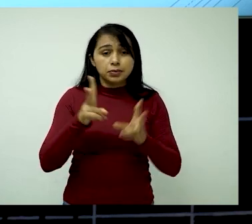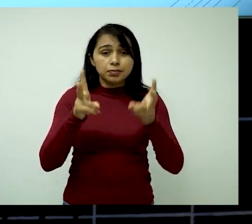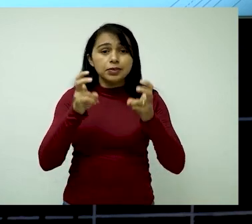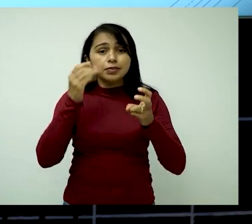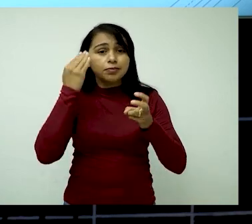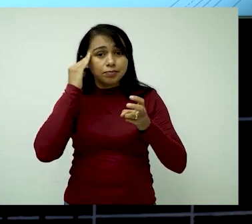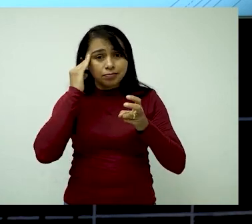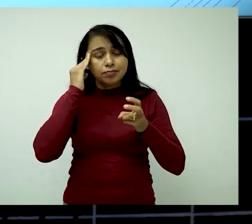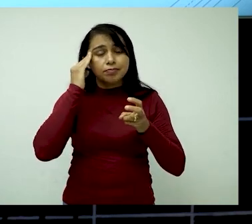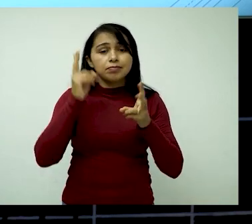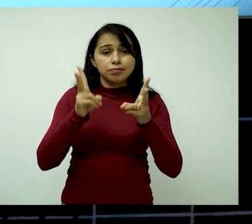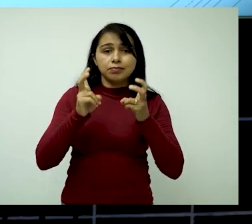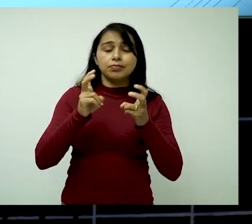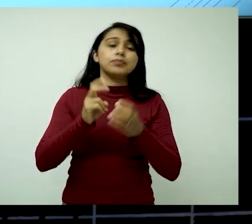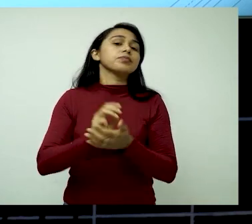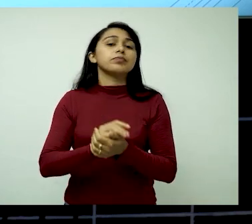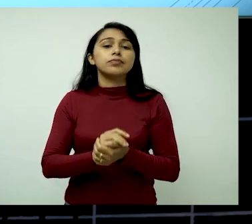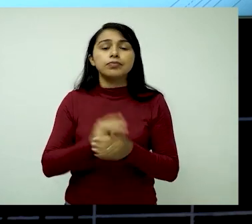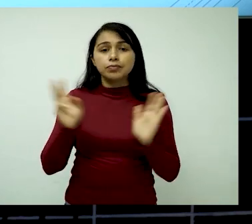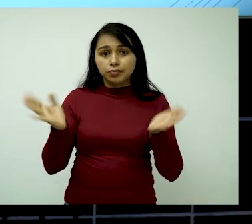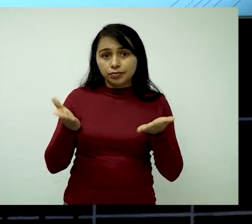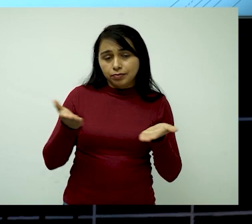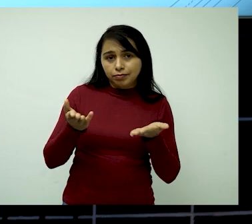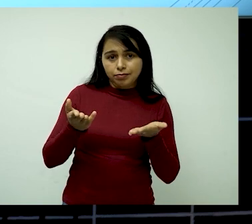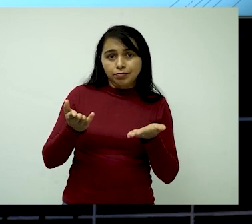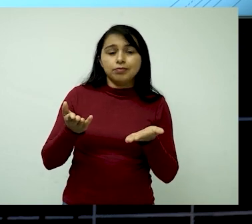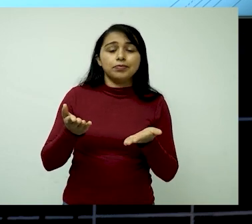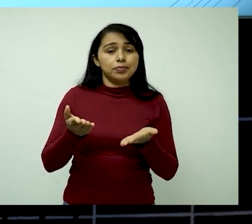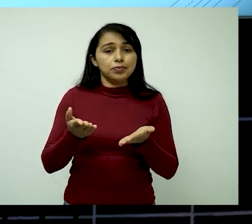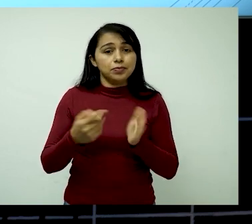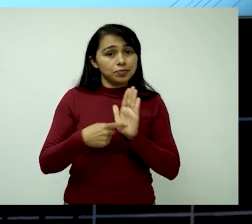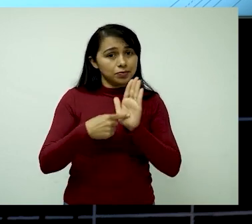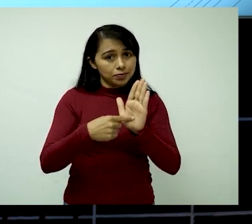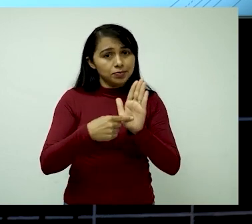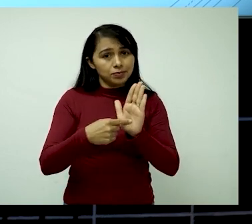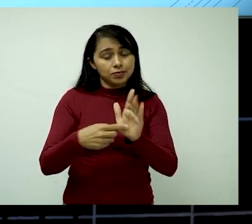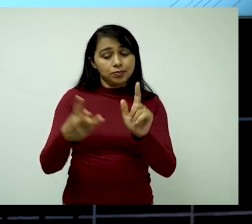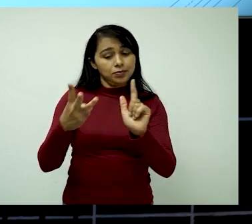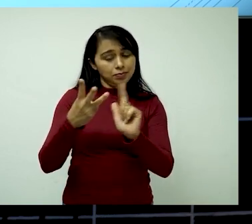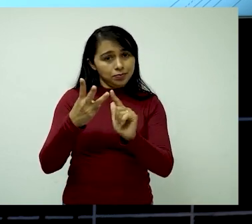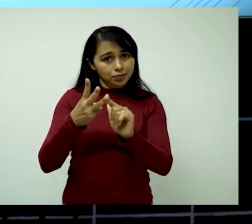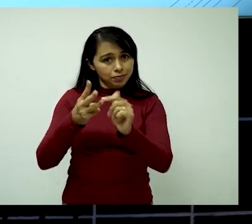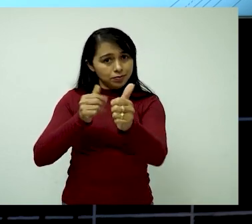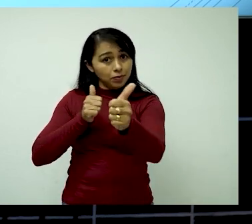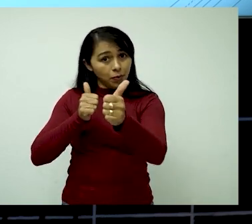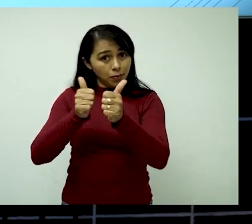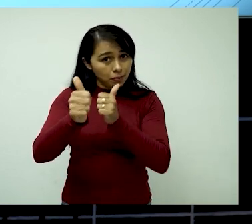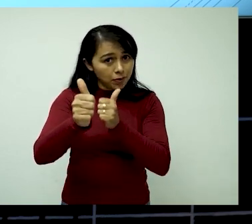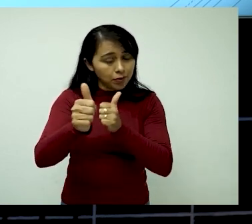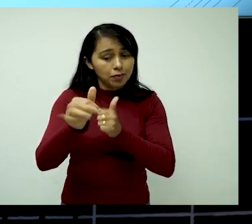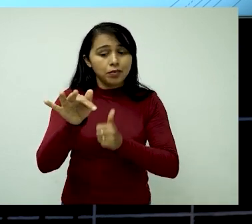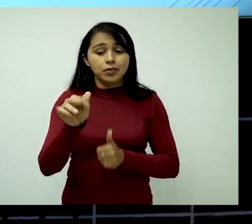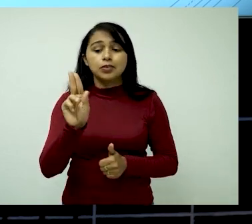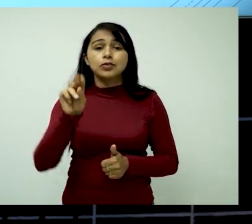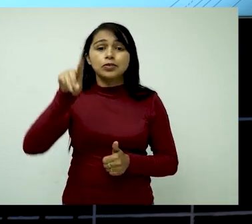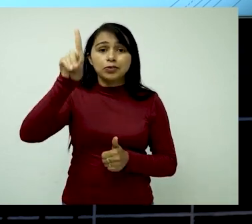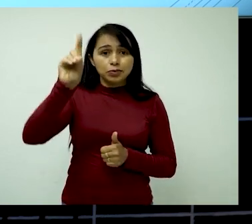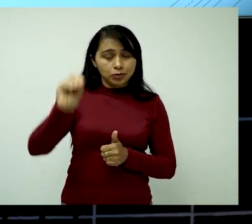essas situações das provas de meio fundo. E aí vem comigo agora. Agora, pessoal, nós temos as provas de